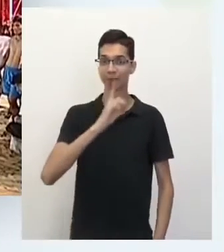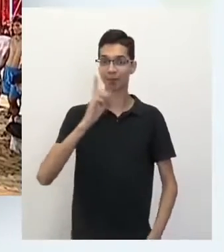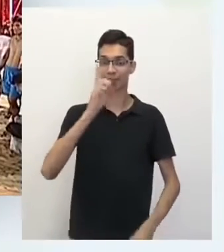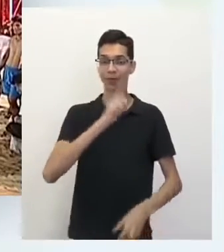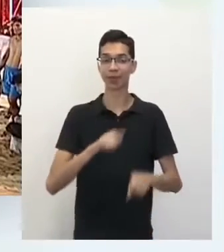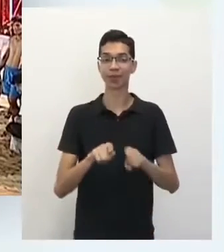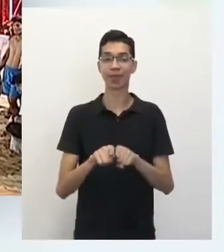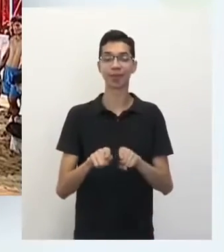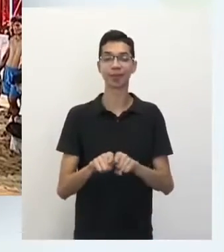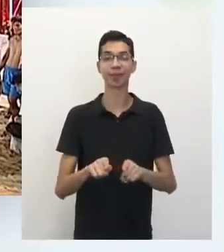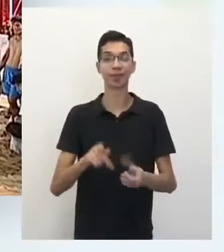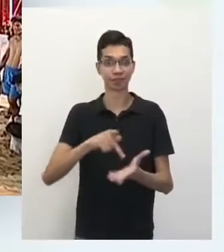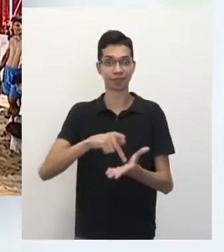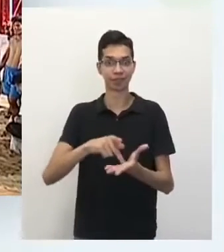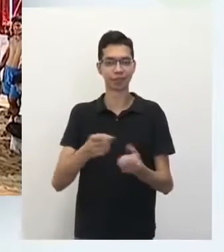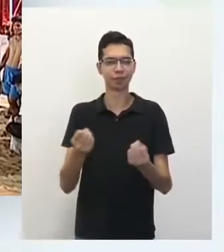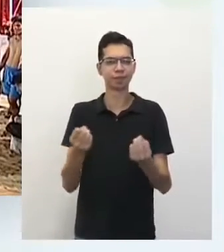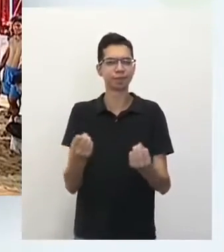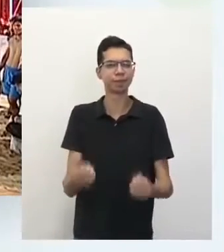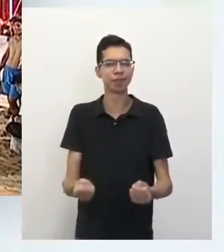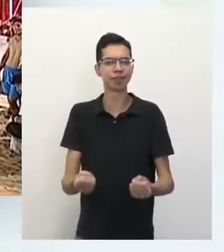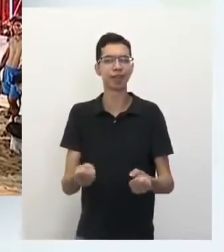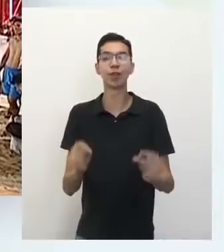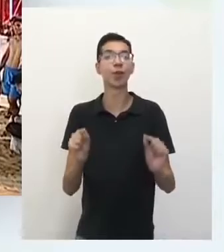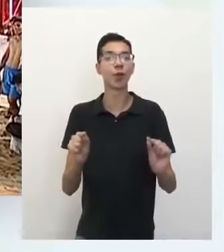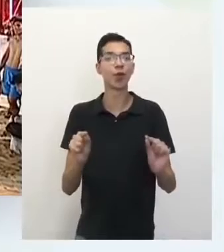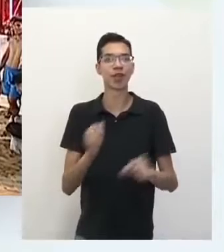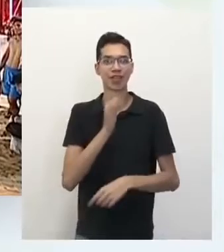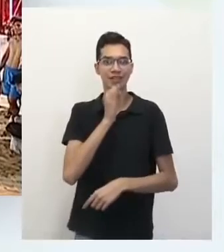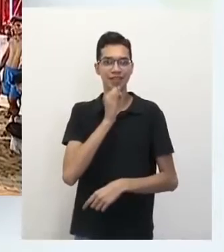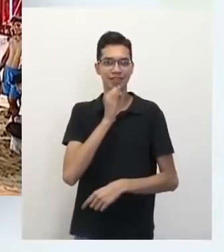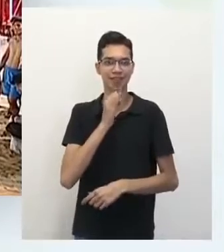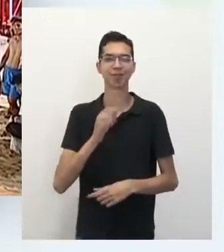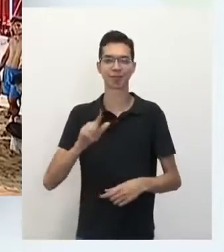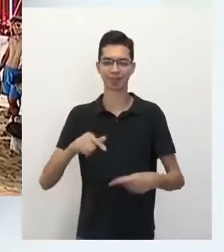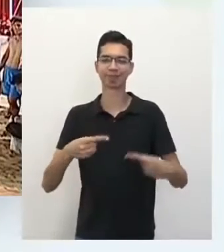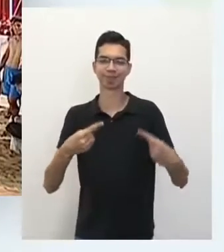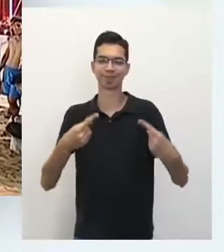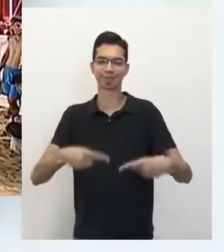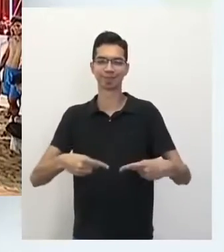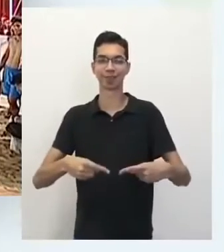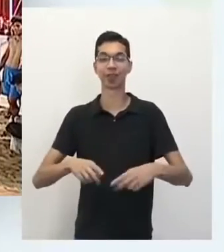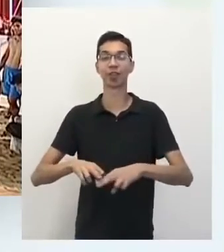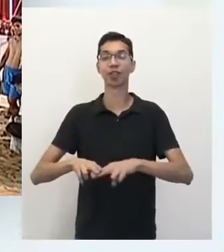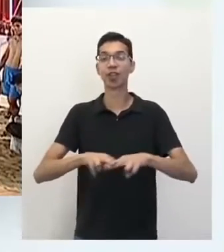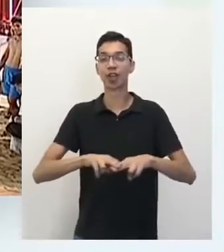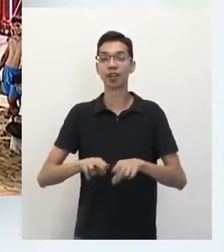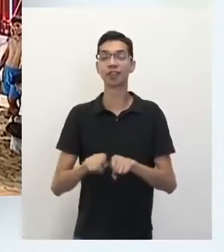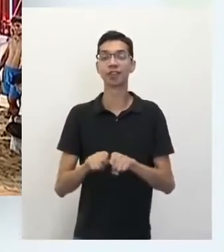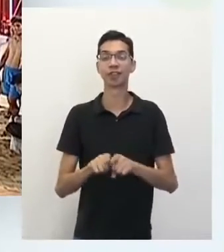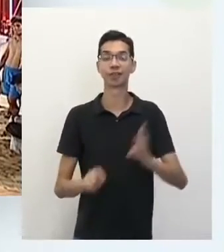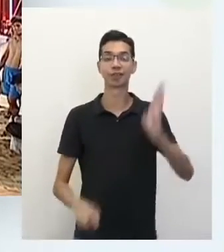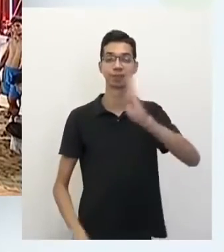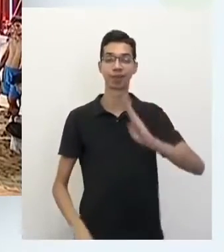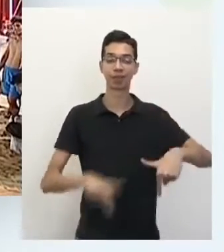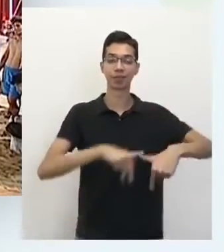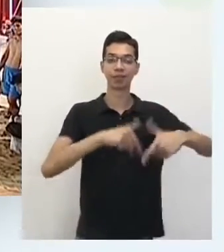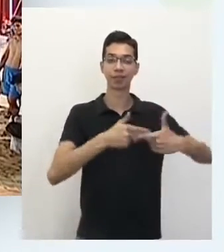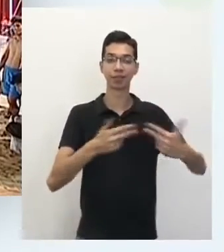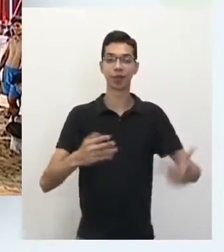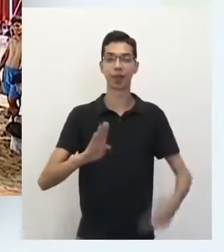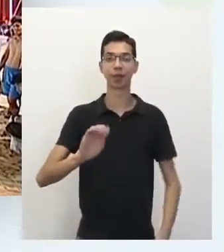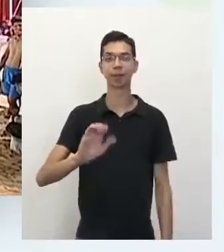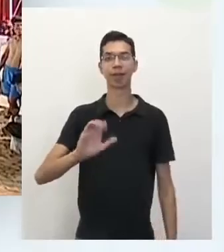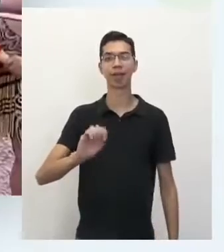de peso, literalmente, no cabo de força entre o povo Maori da Nova Zelândia e a etnia brasileira Bacairi do